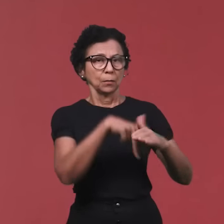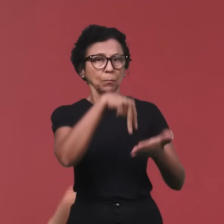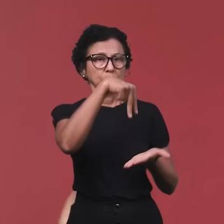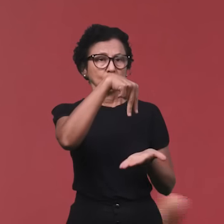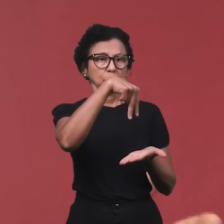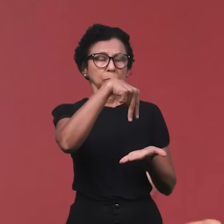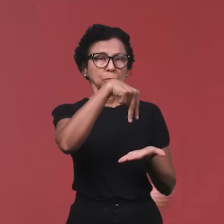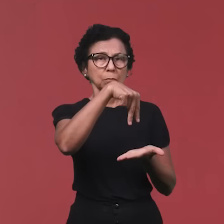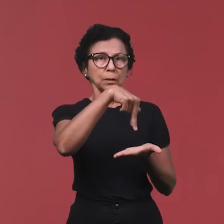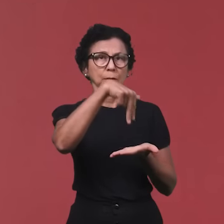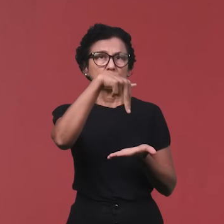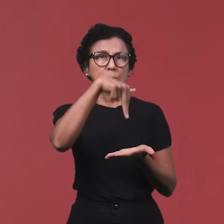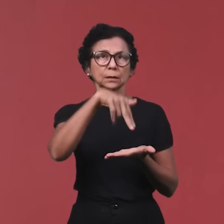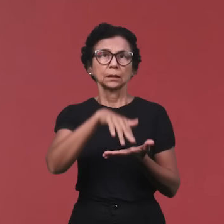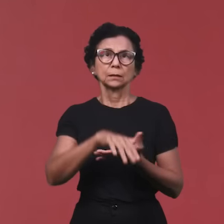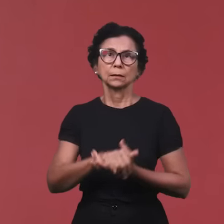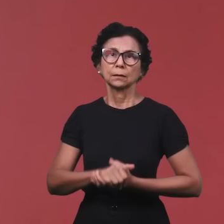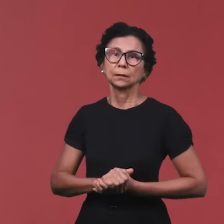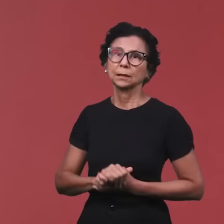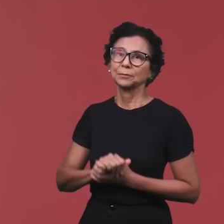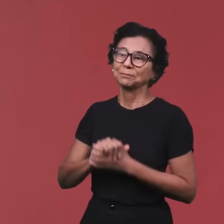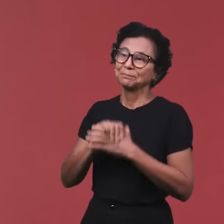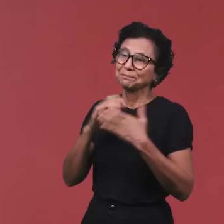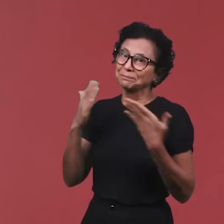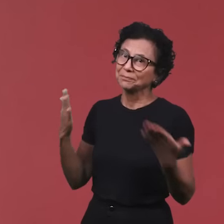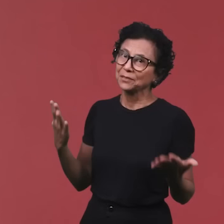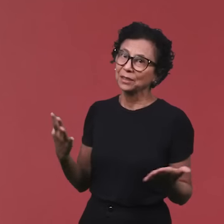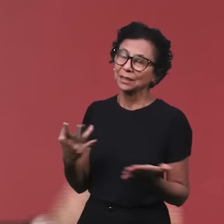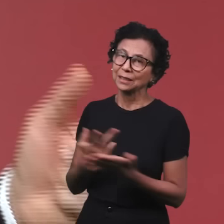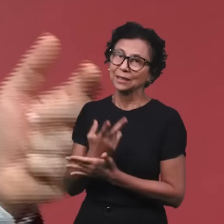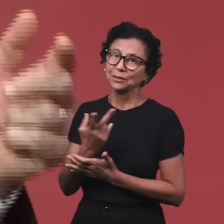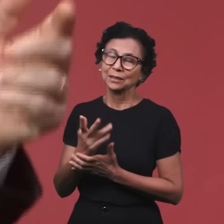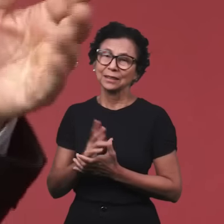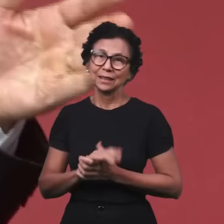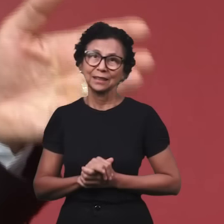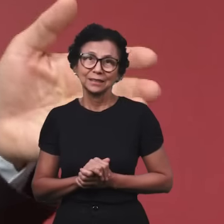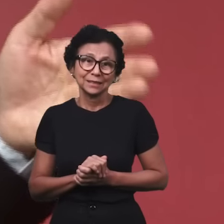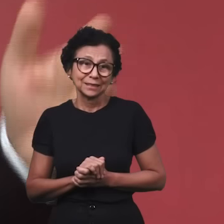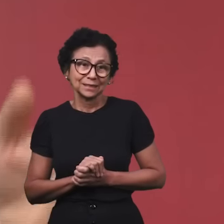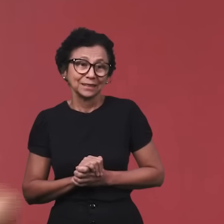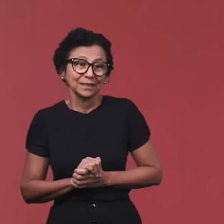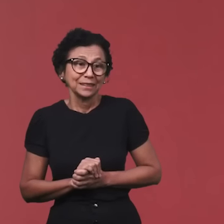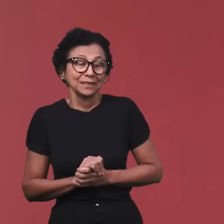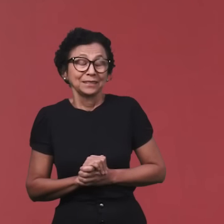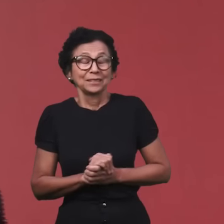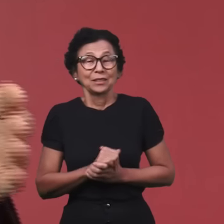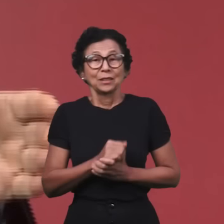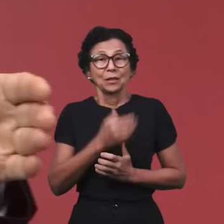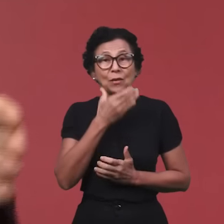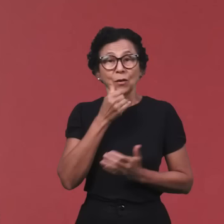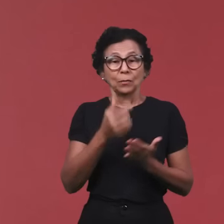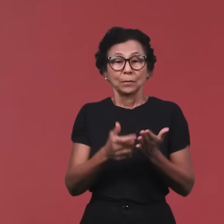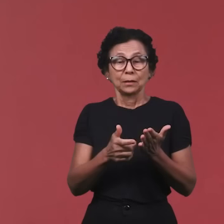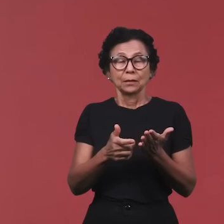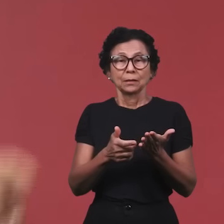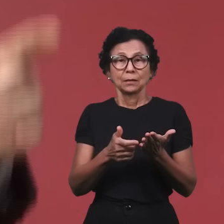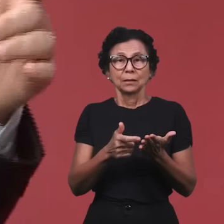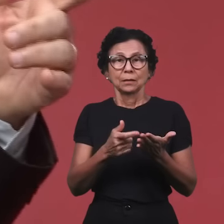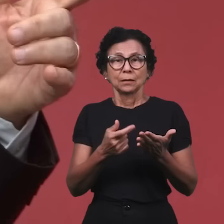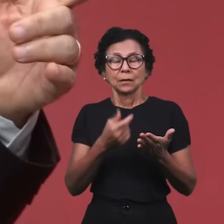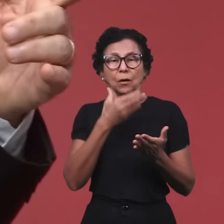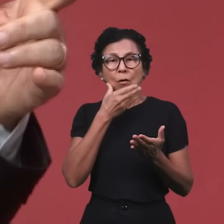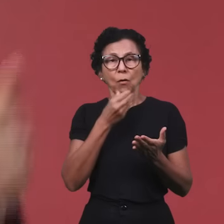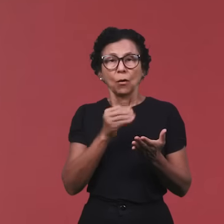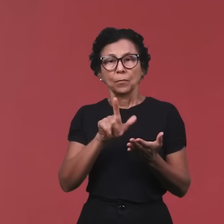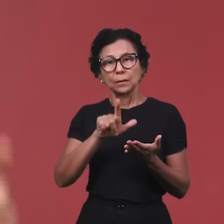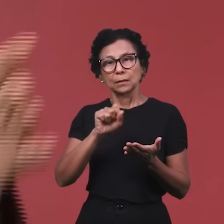Porque, por causa dele, muitos se convertiam a Jesus. Quer dizer, então, Lázaro ressuscitou, então quando Lázaro está junto, é aquele